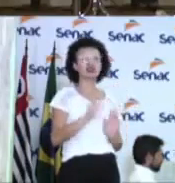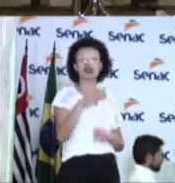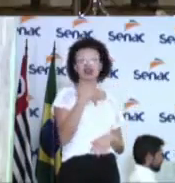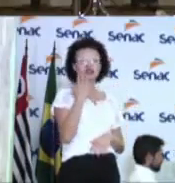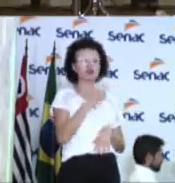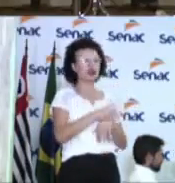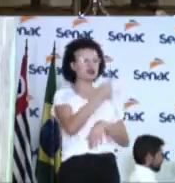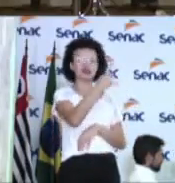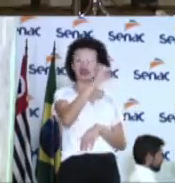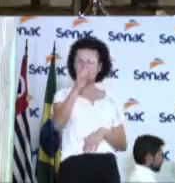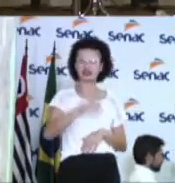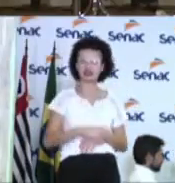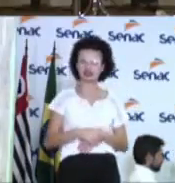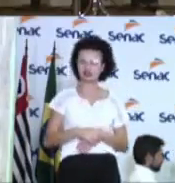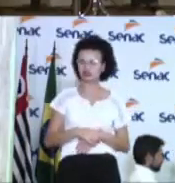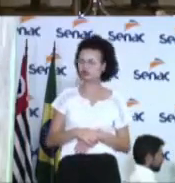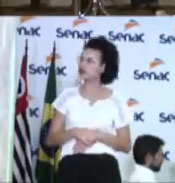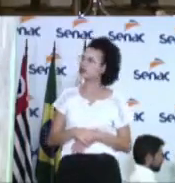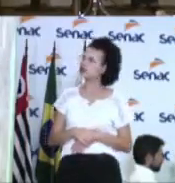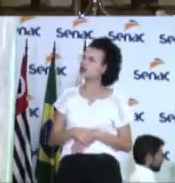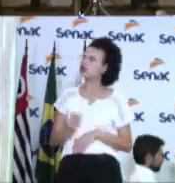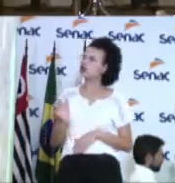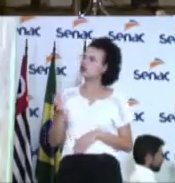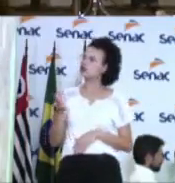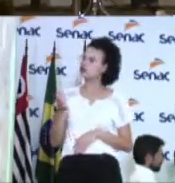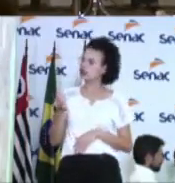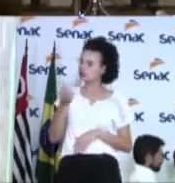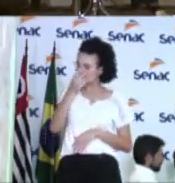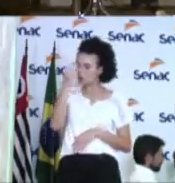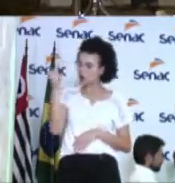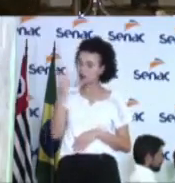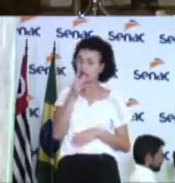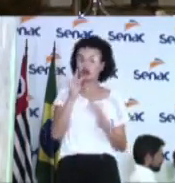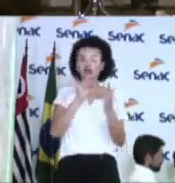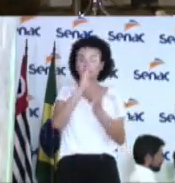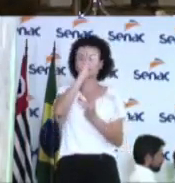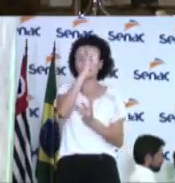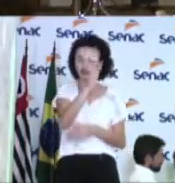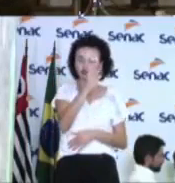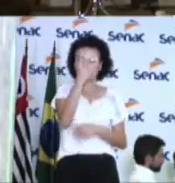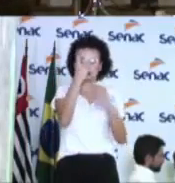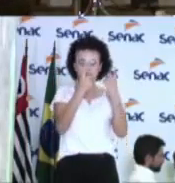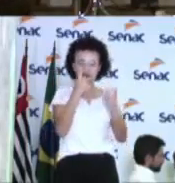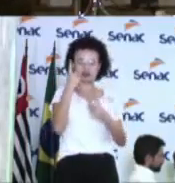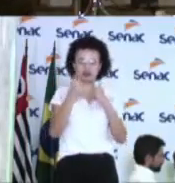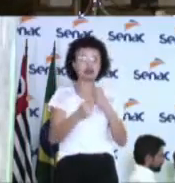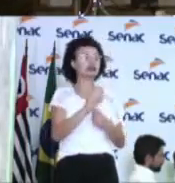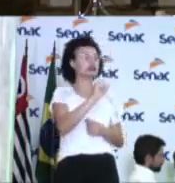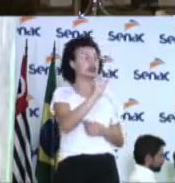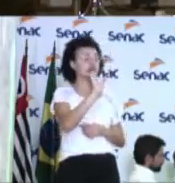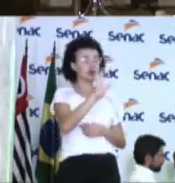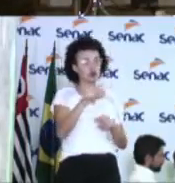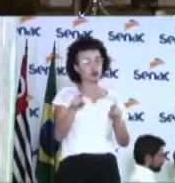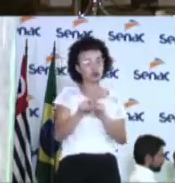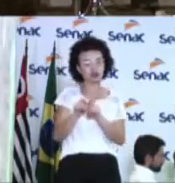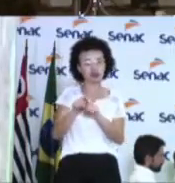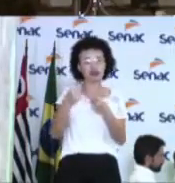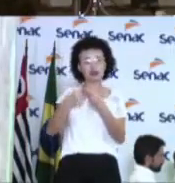100 pessoas. Nesse, 6 pessoas na criação. Porque diretamente, a gente, mas... a gente também começou a integrar pessoas que